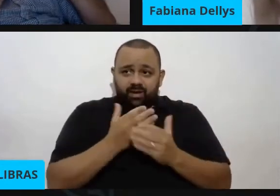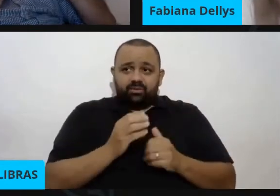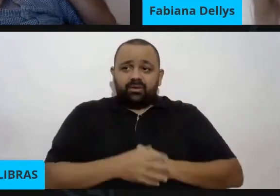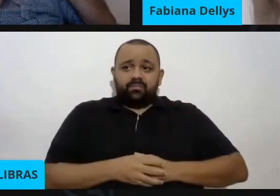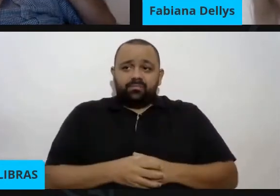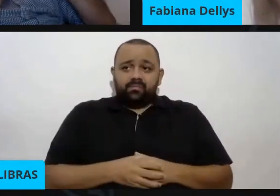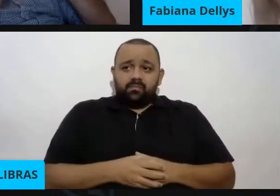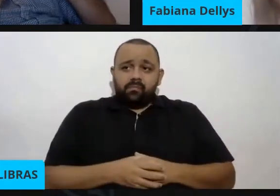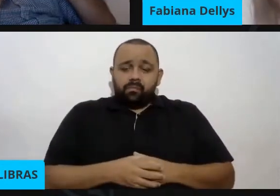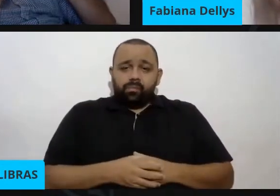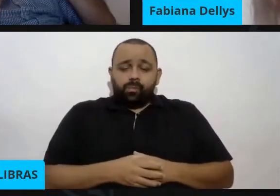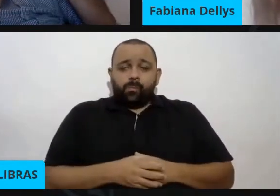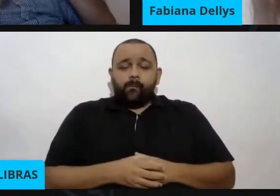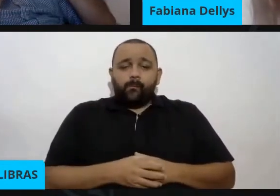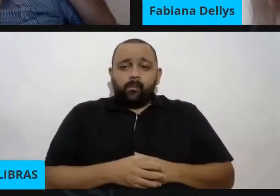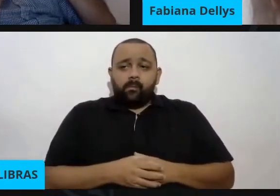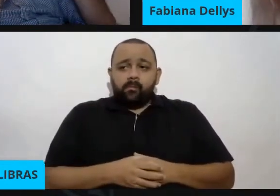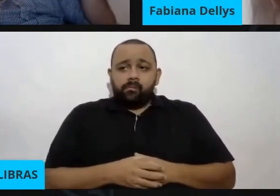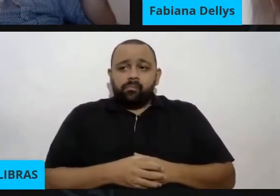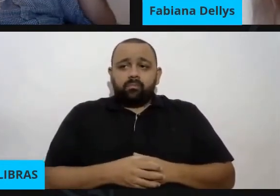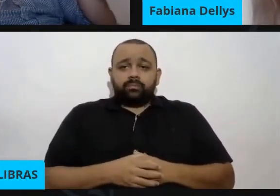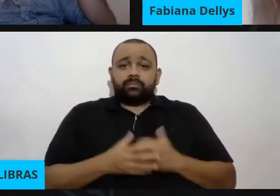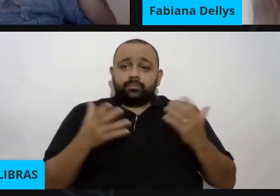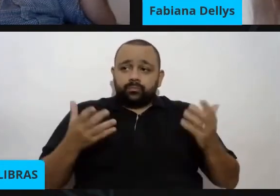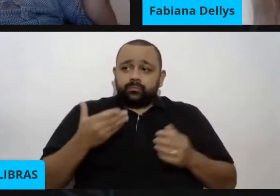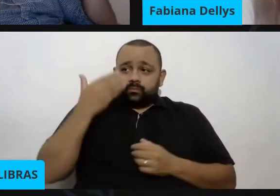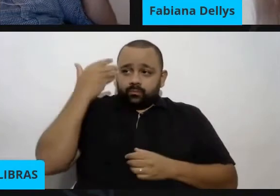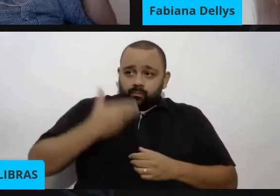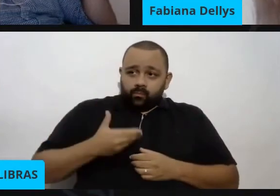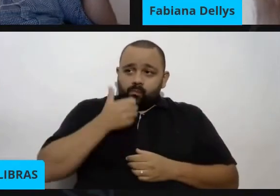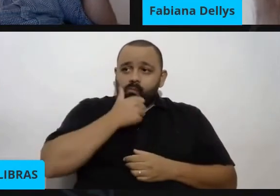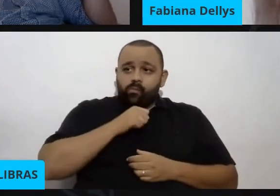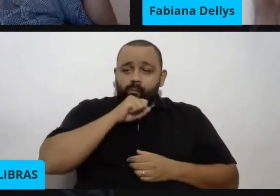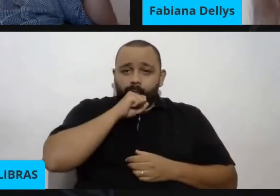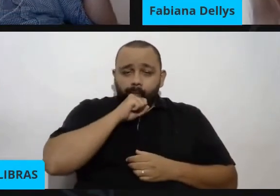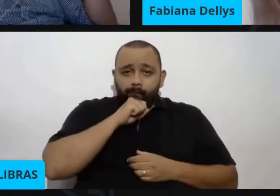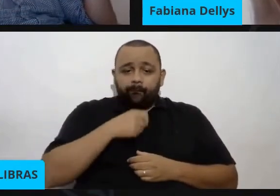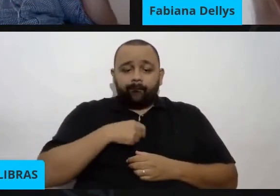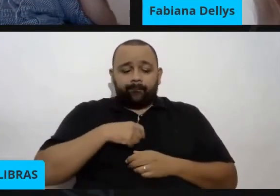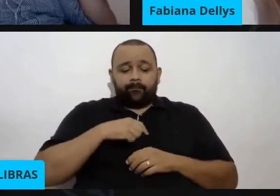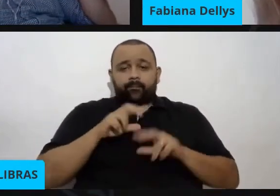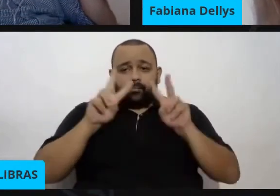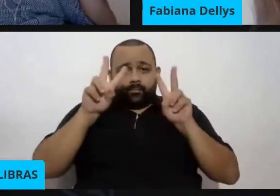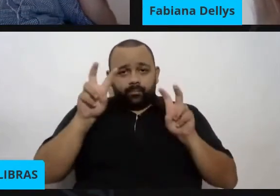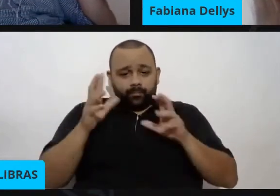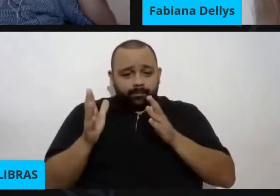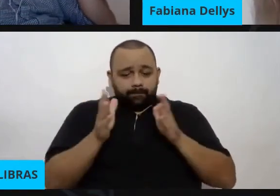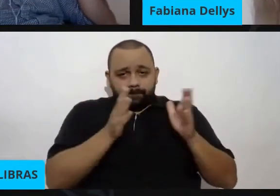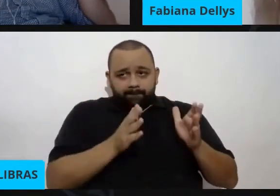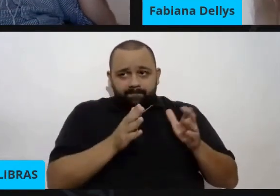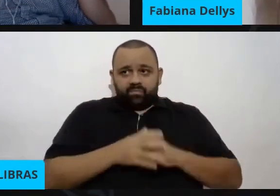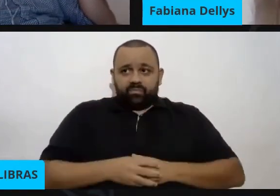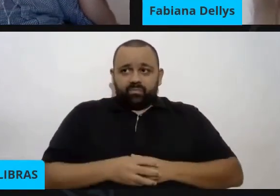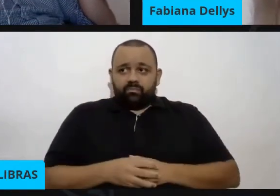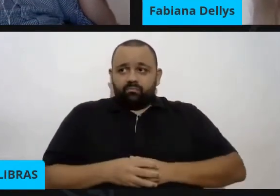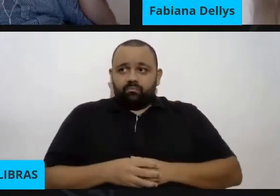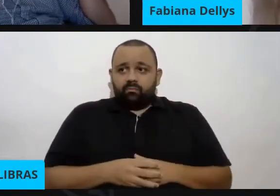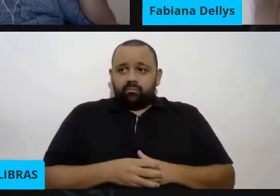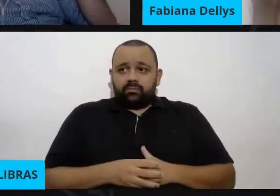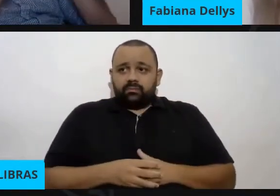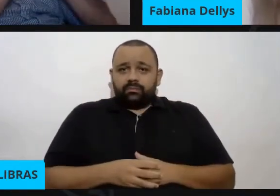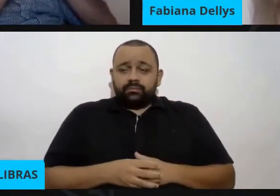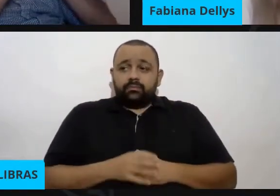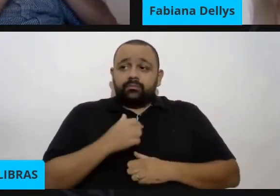né? E eu, como mãe, eu queria fazer um parêntese aqui agora. Não.